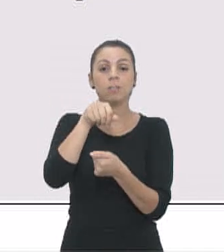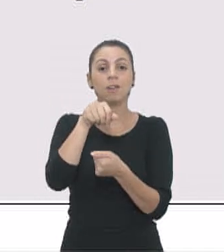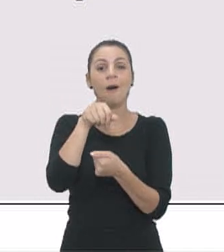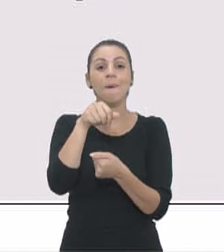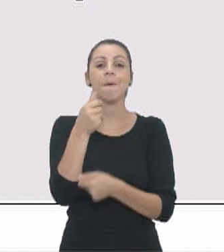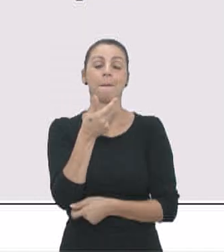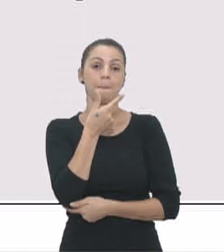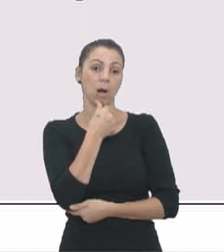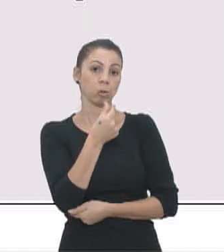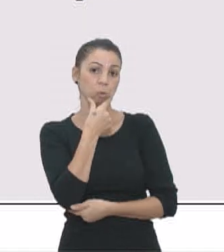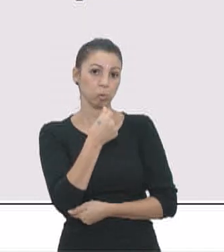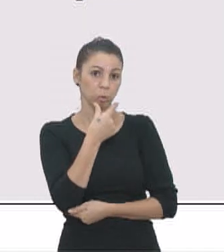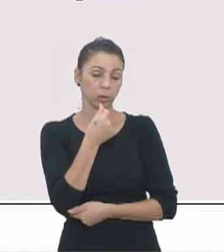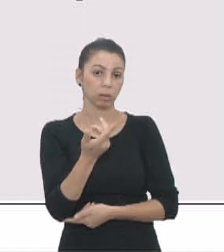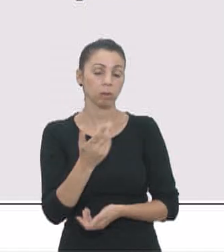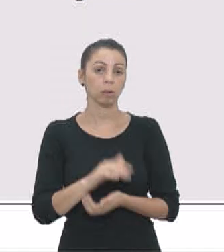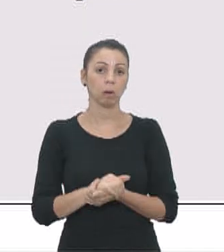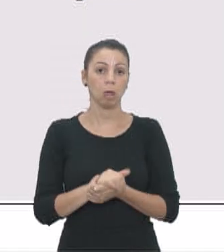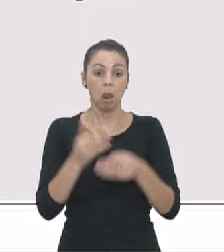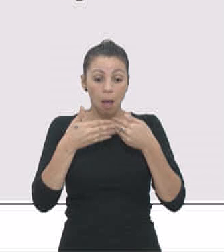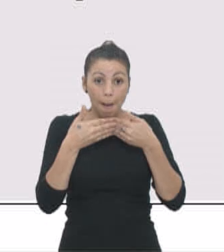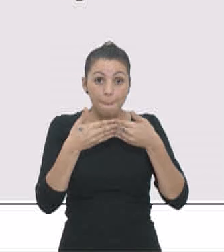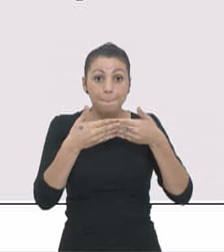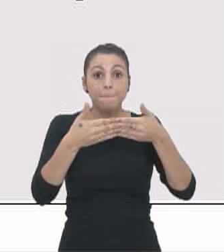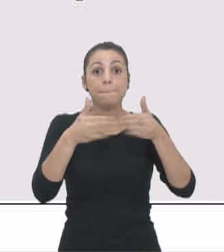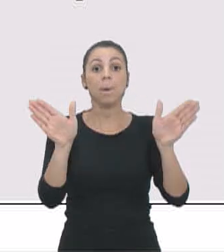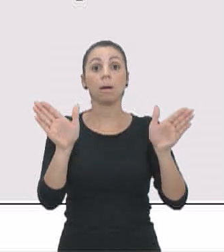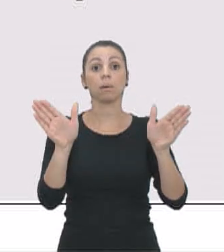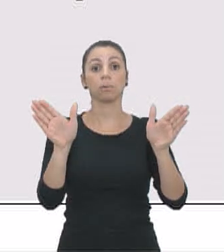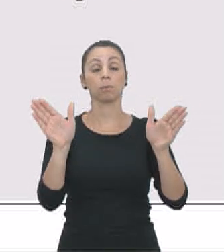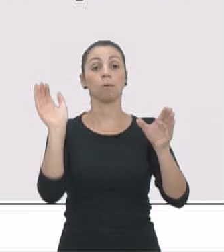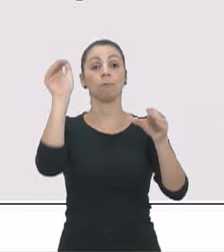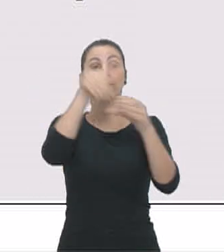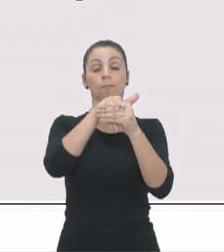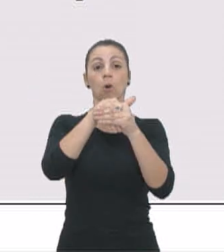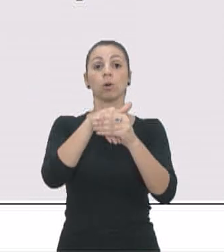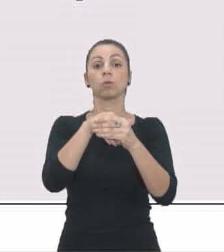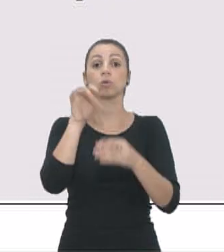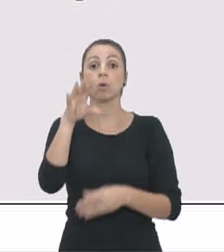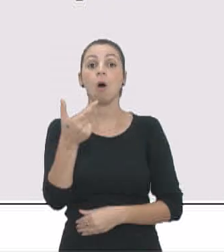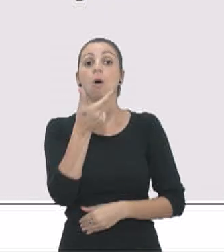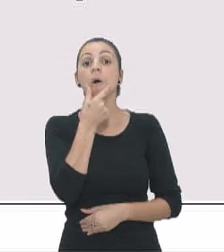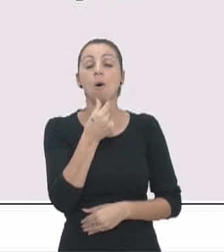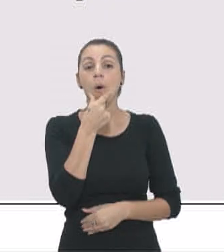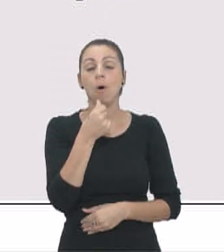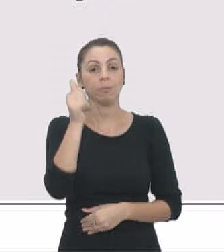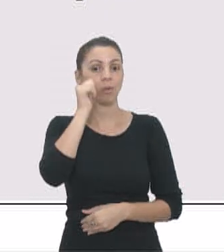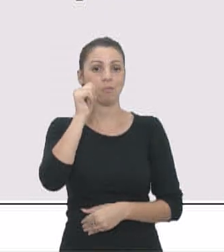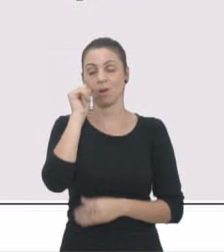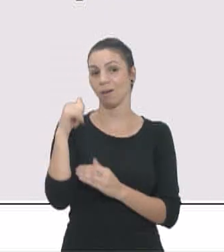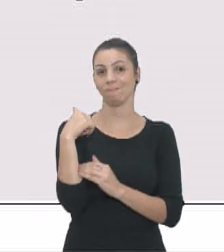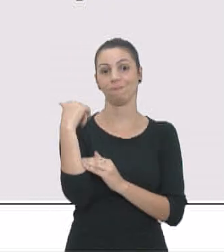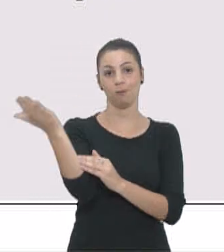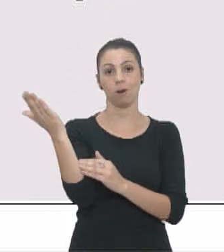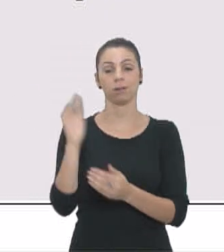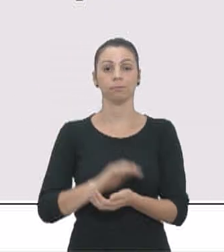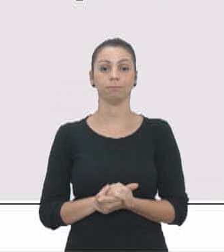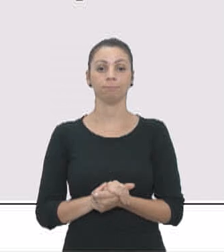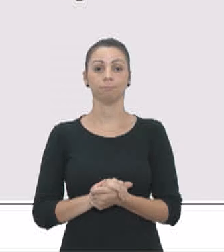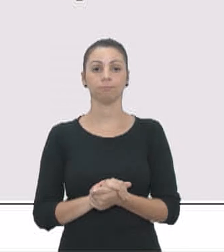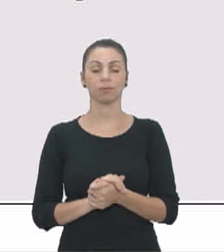feito pela renda, mas era um voto aberto a todos os homens. Mulheres ficavam de fora. E não mais pelo